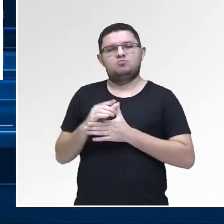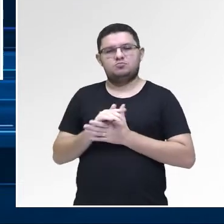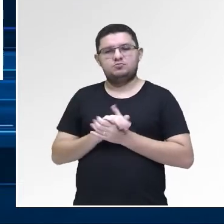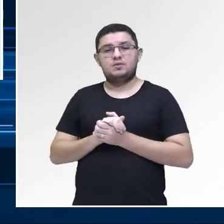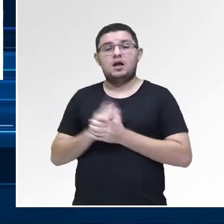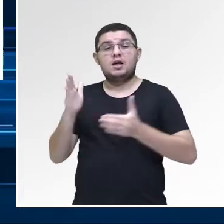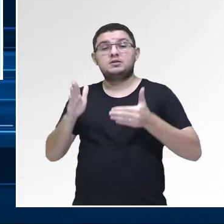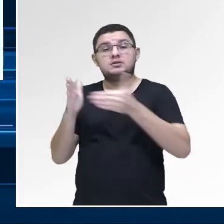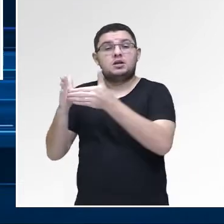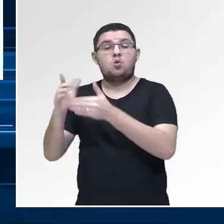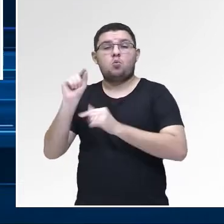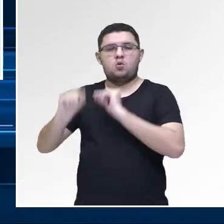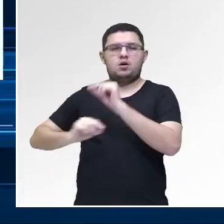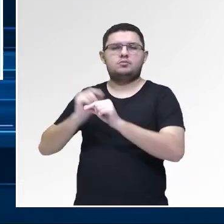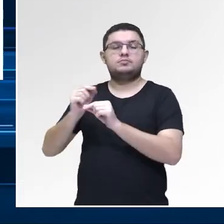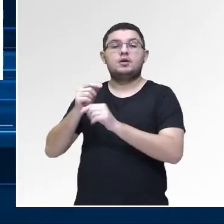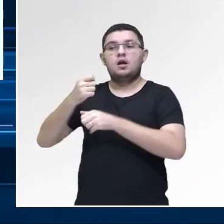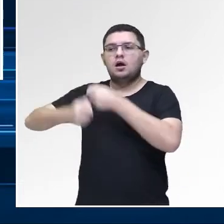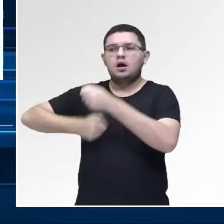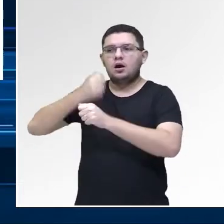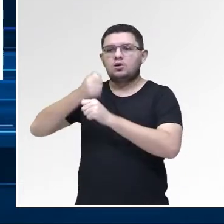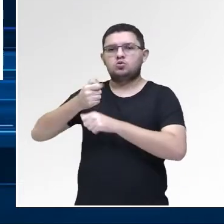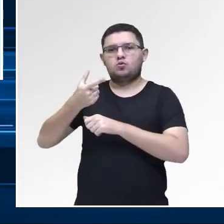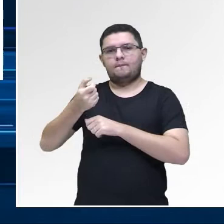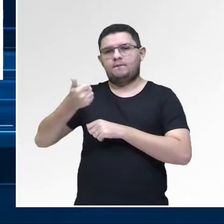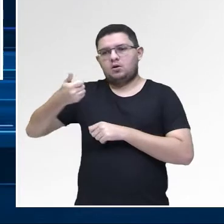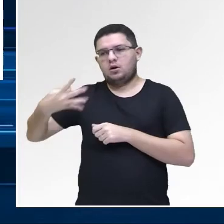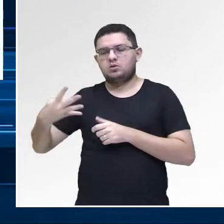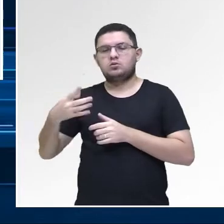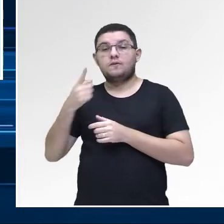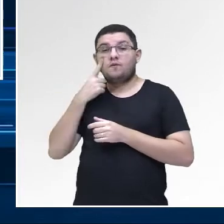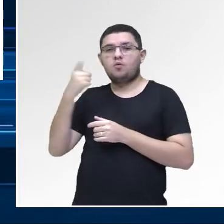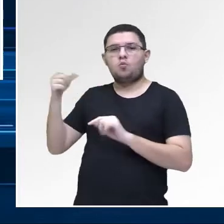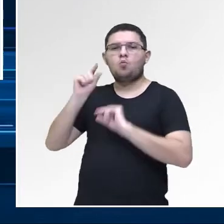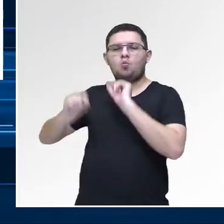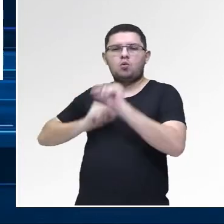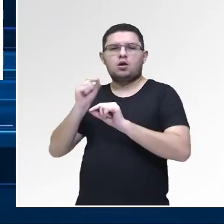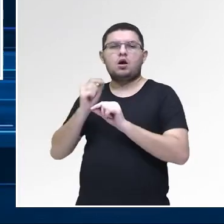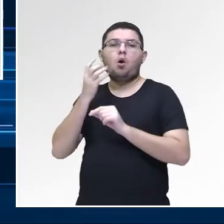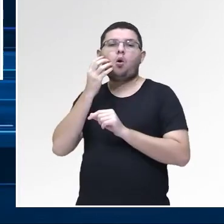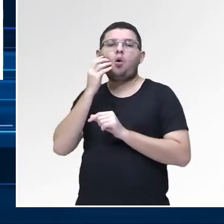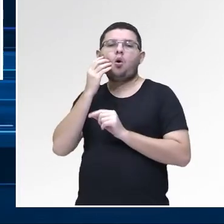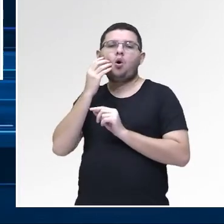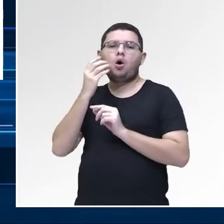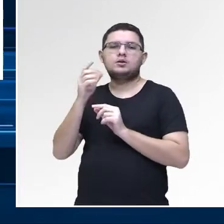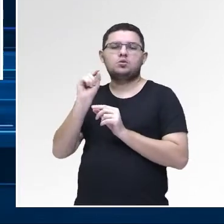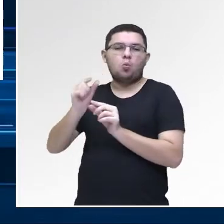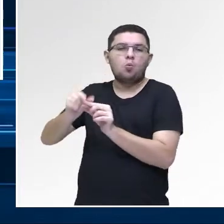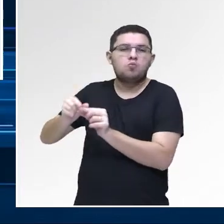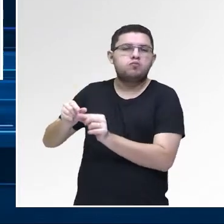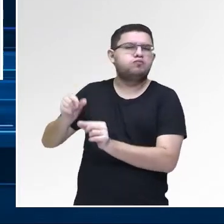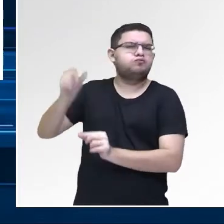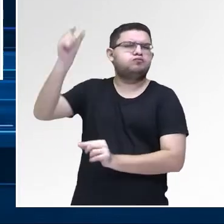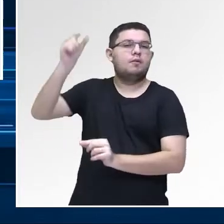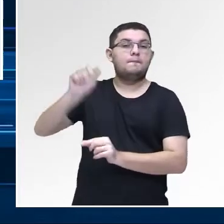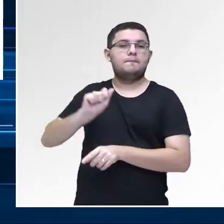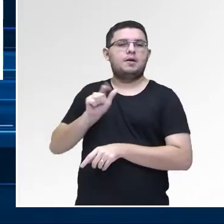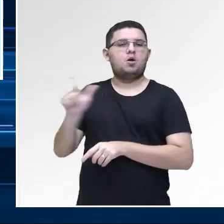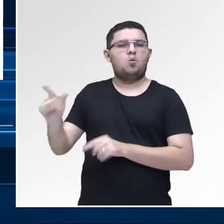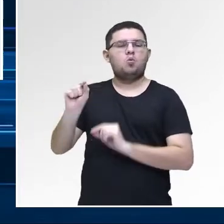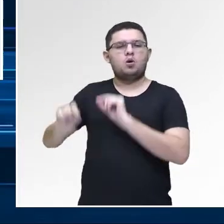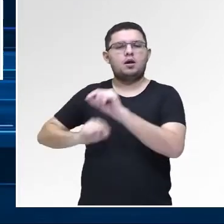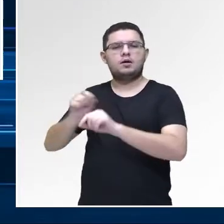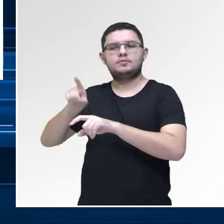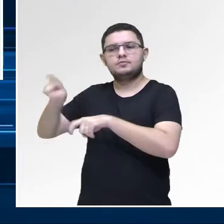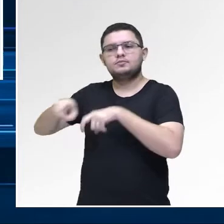cor rosa, ou seja, a população urbana, ela é